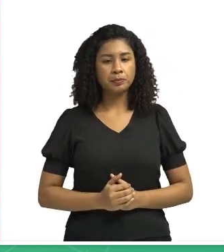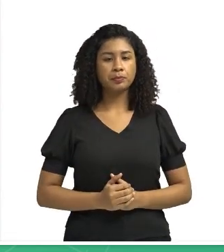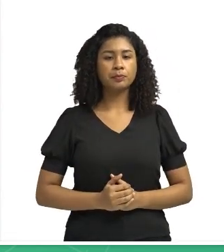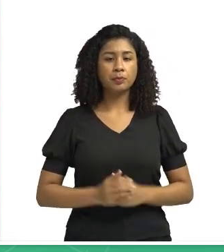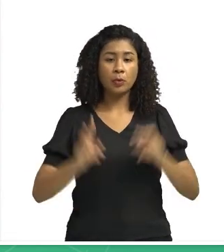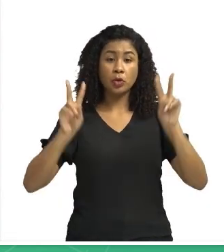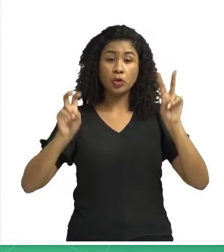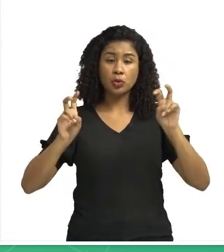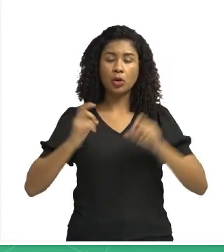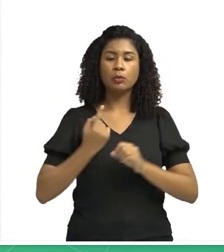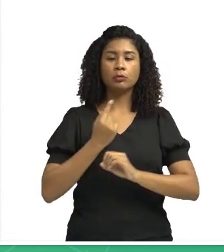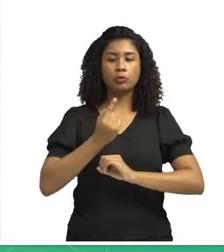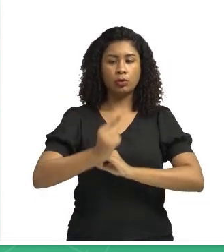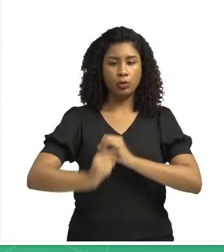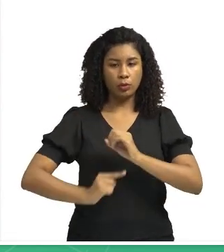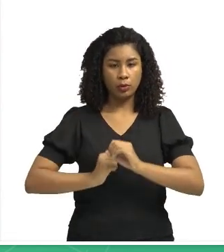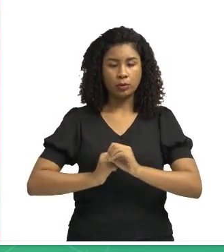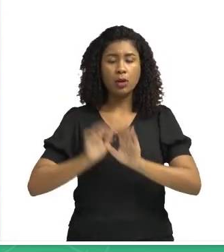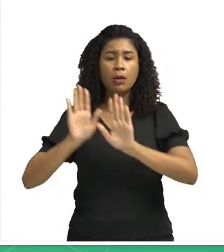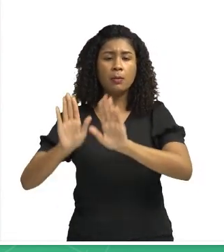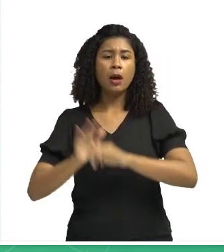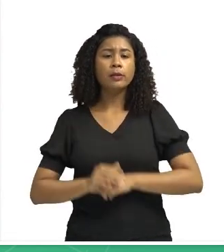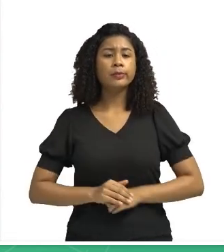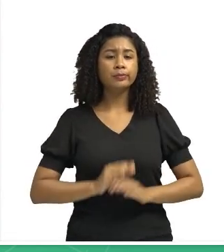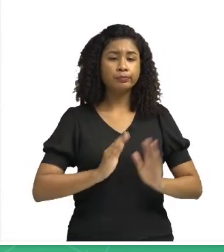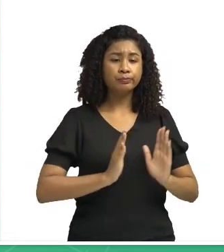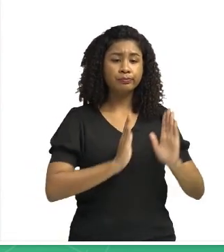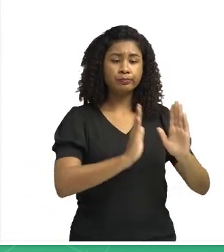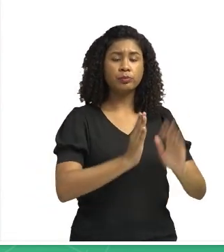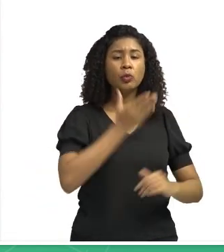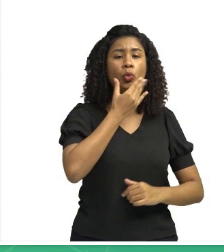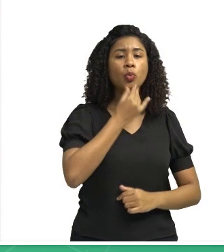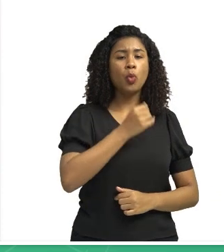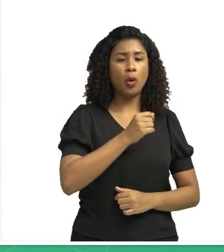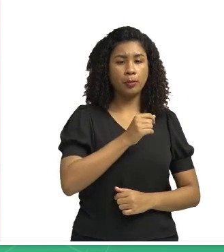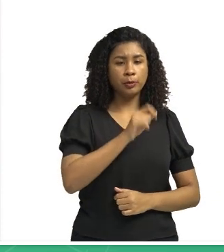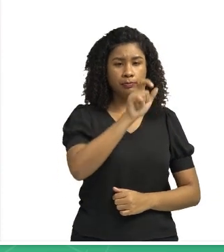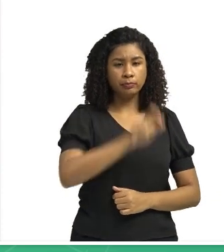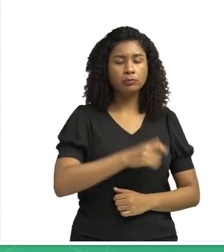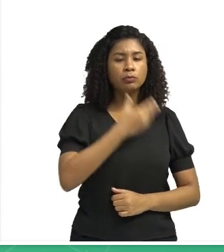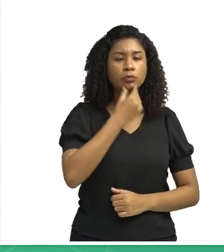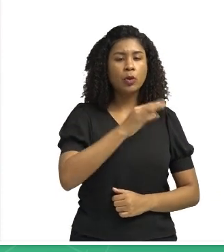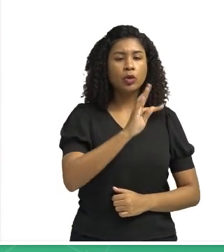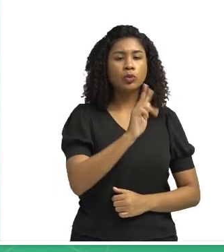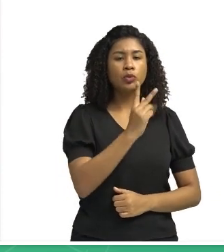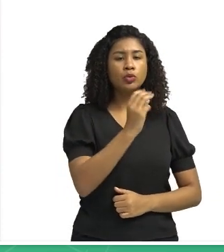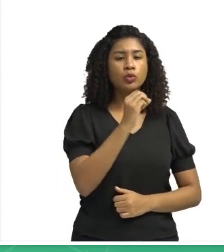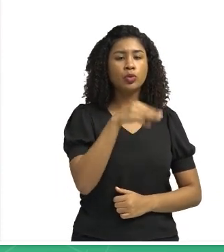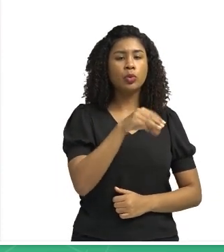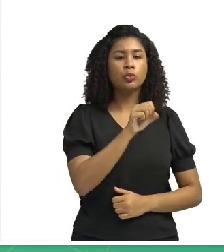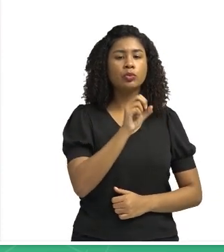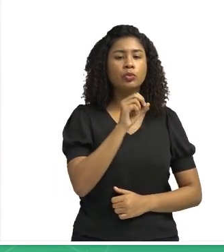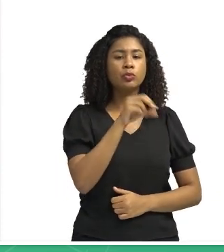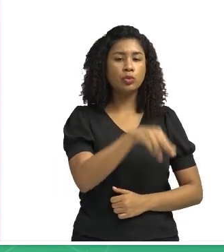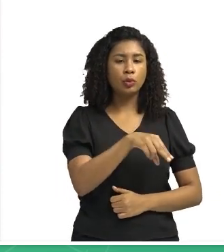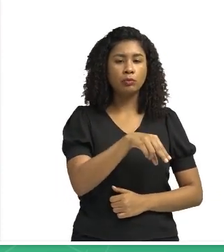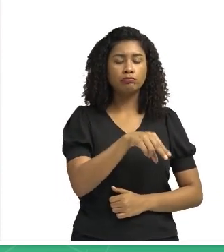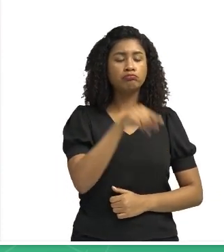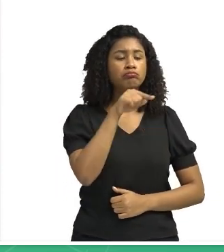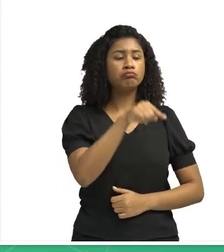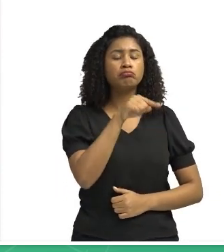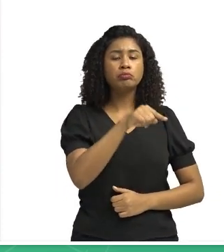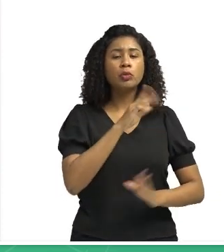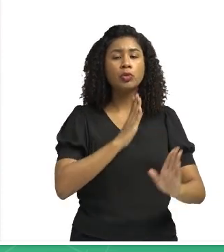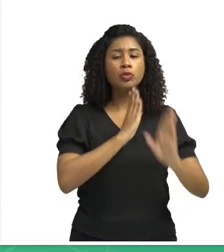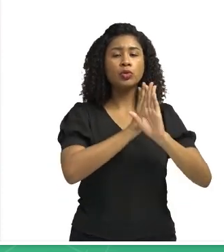átomo. E para Thomson, né, a segunda imagem é o modelo de Thomson, né? Para